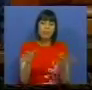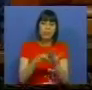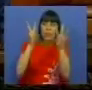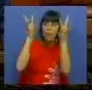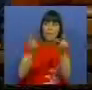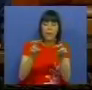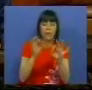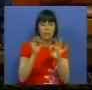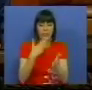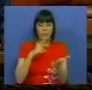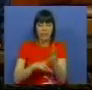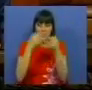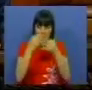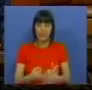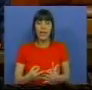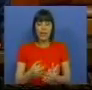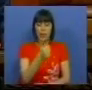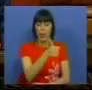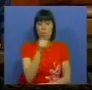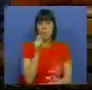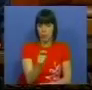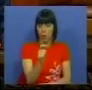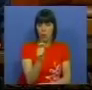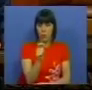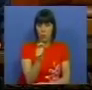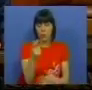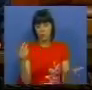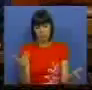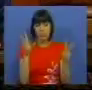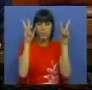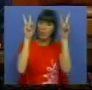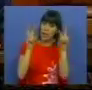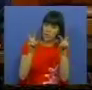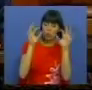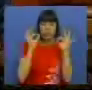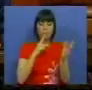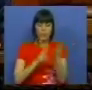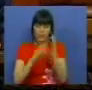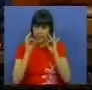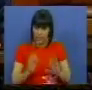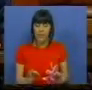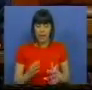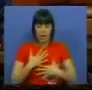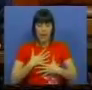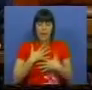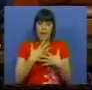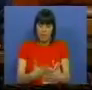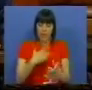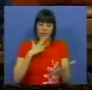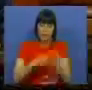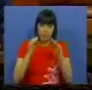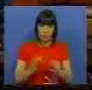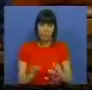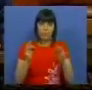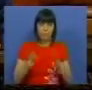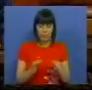matérias demasiado sérias. O Bloco de Esquerda, por isto ser um assunto demasiado sério, empenhar-se-á